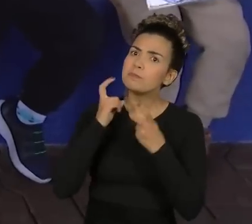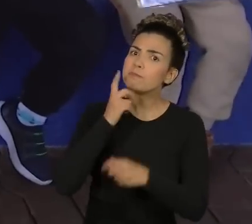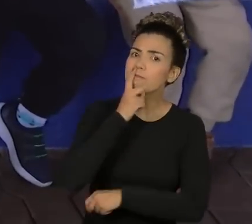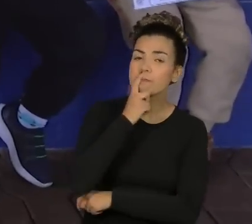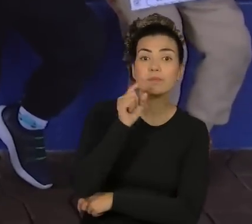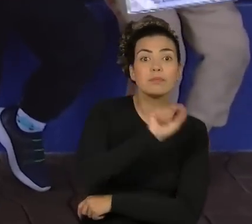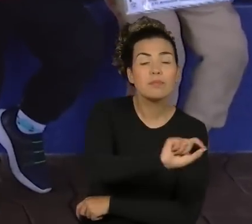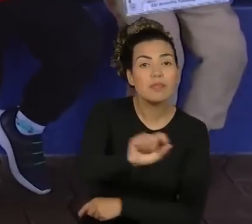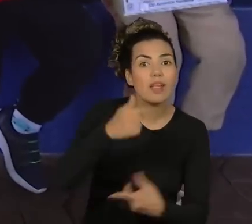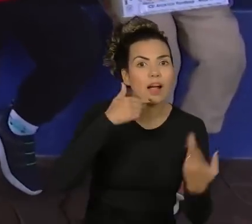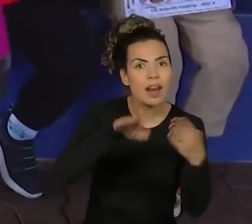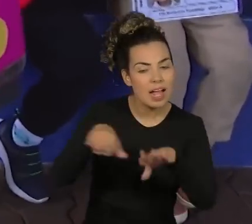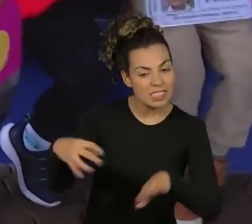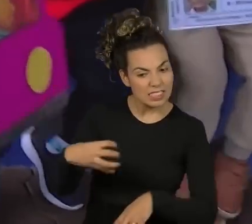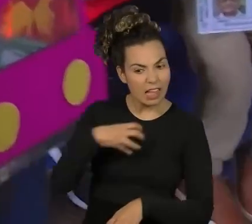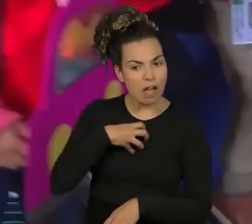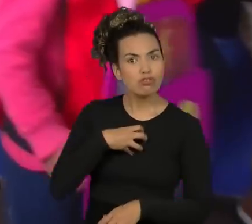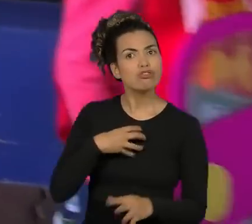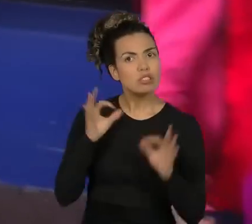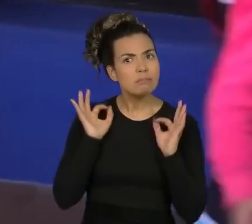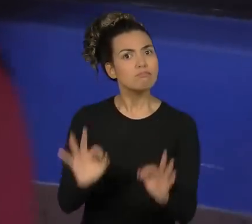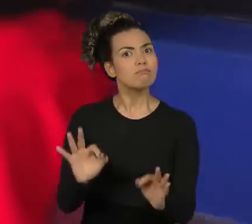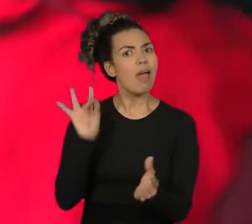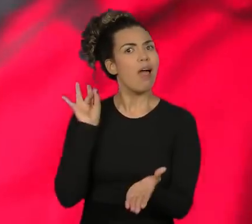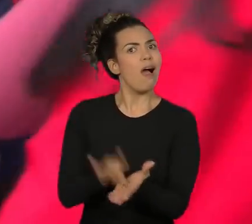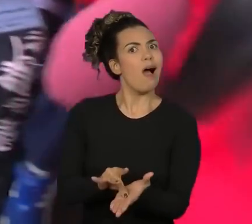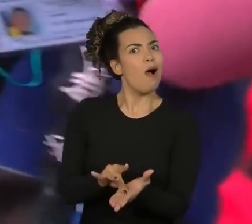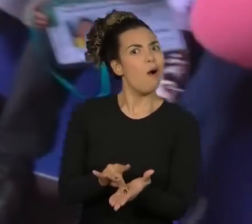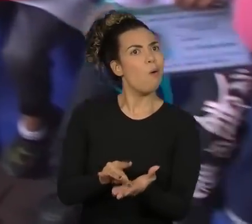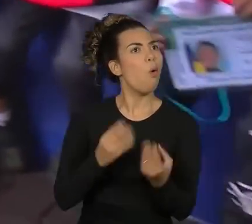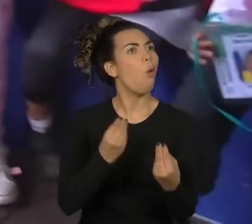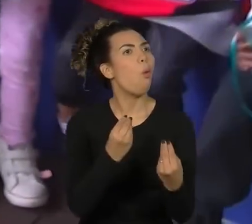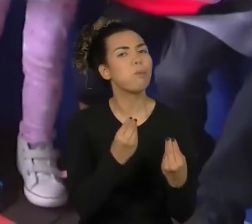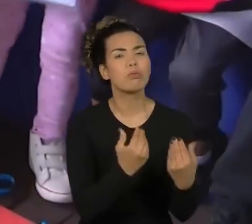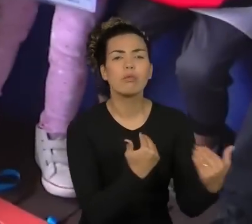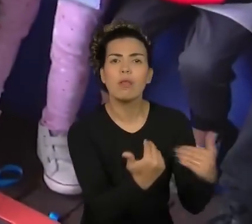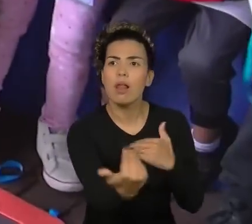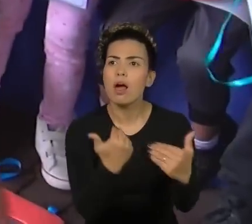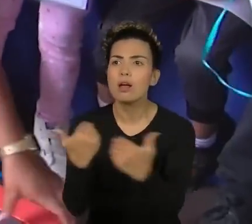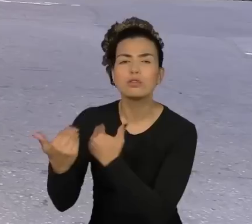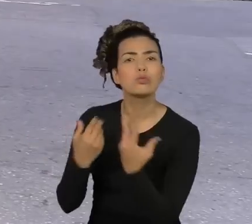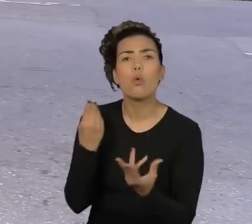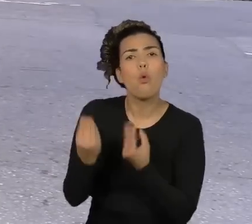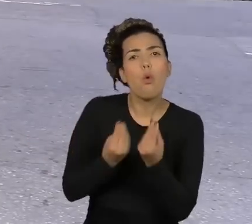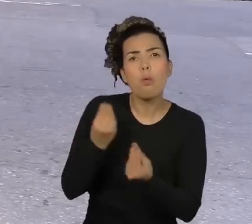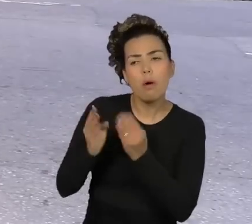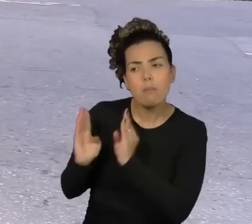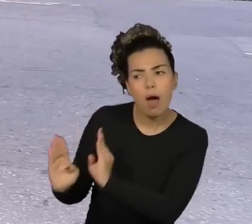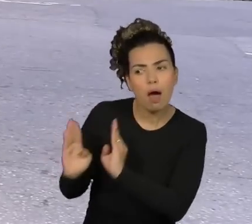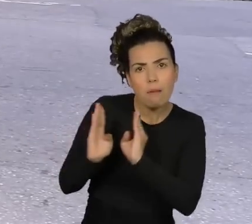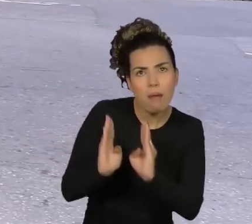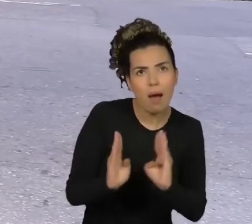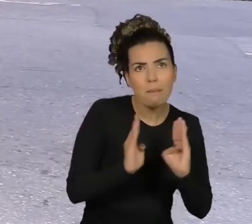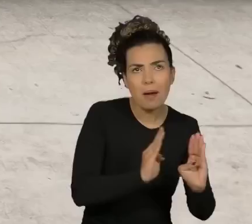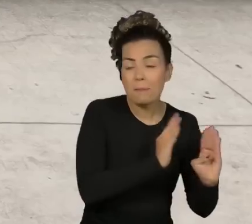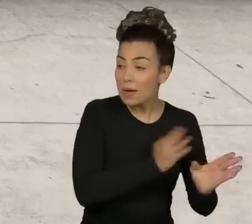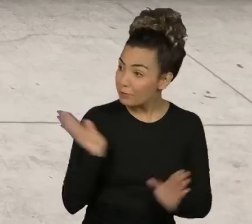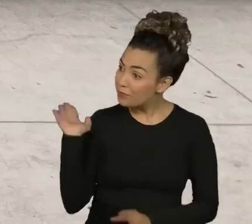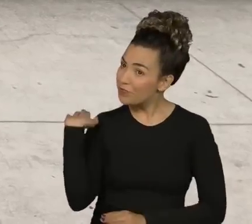essa sensação de estar no trânsito e entender melhor cada fase, cada processo. Vem,